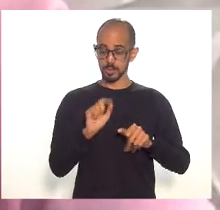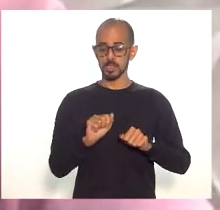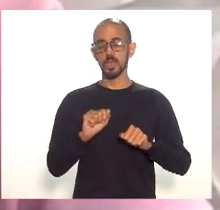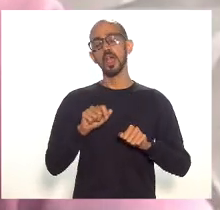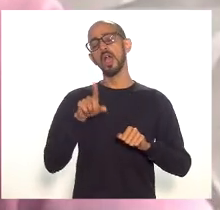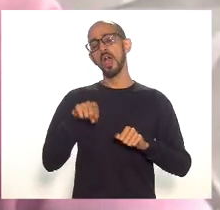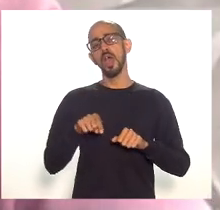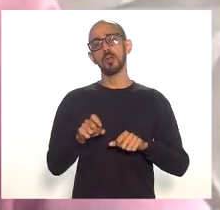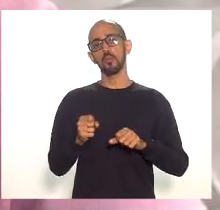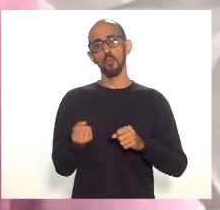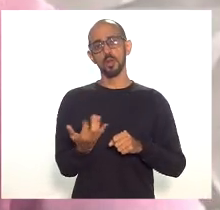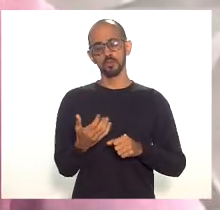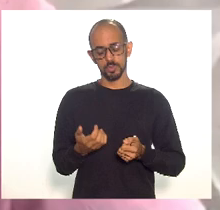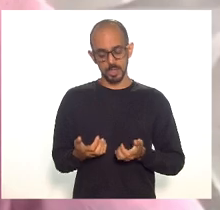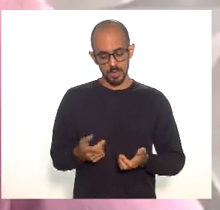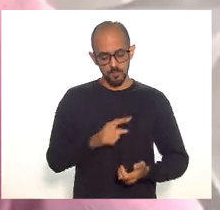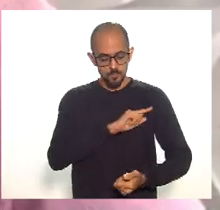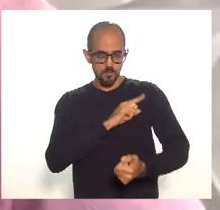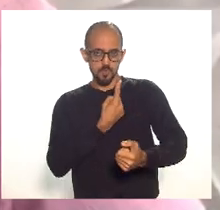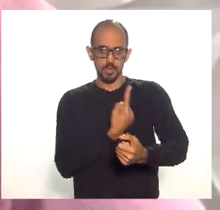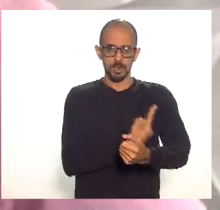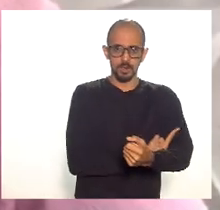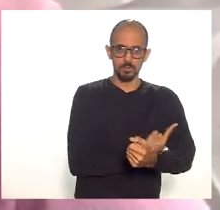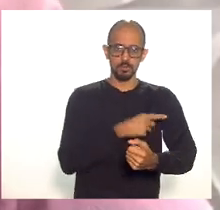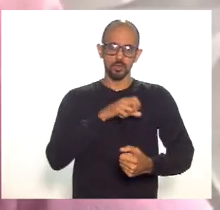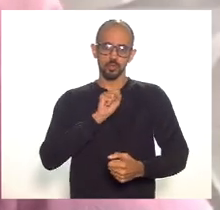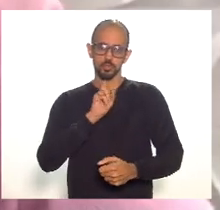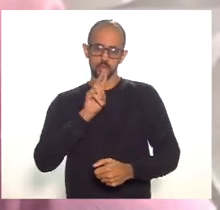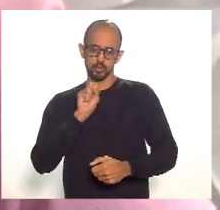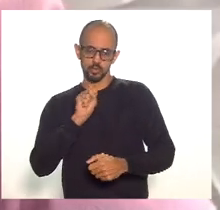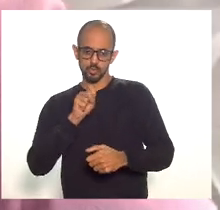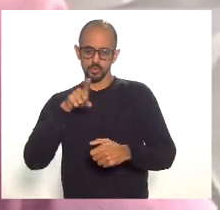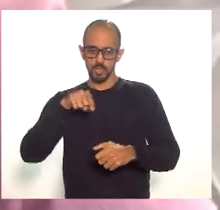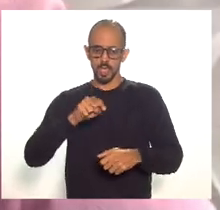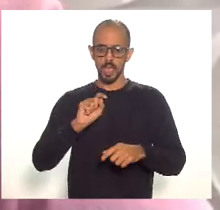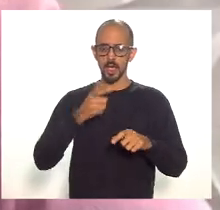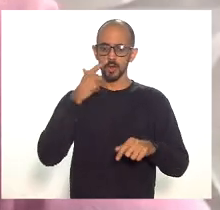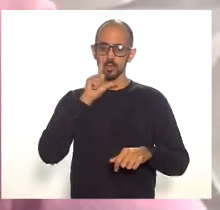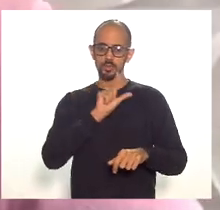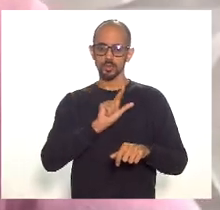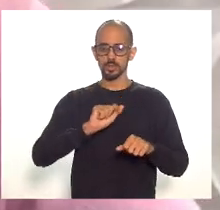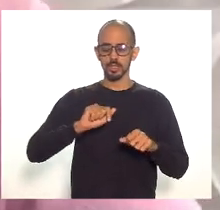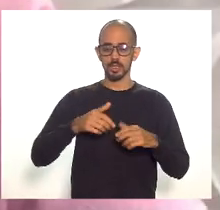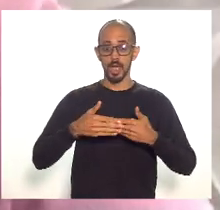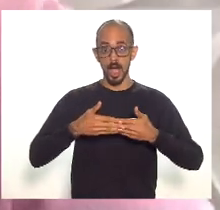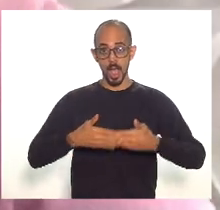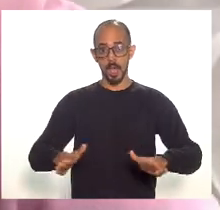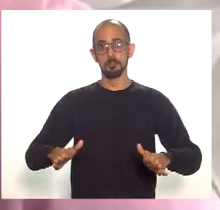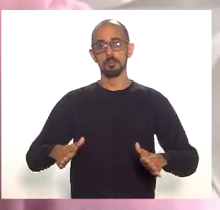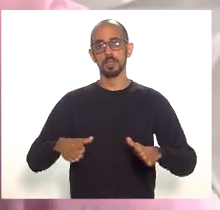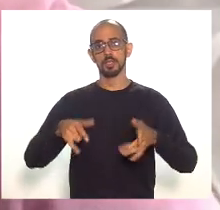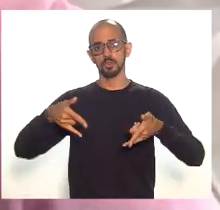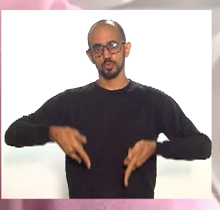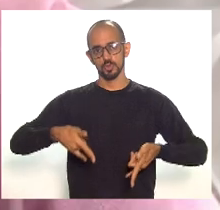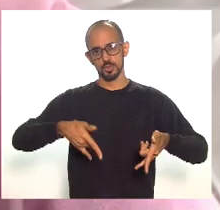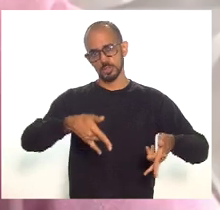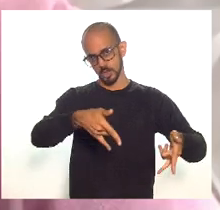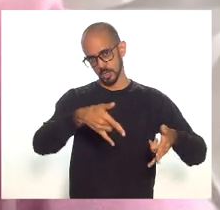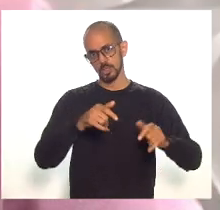e quando se faz uma luta pela vida, é a garantia da abertura dos leitos, o atendimento adequado